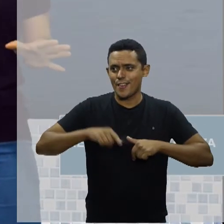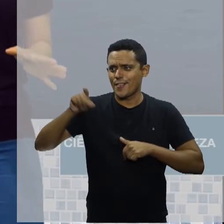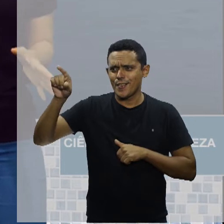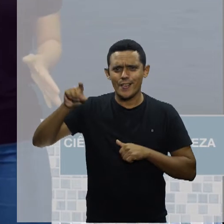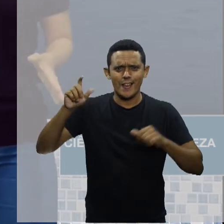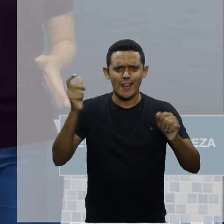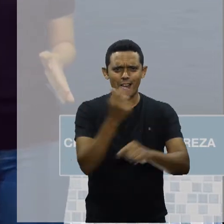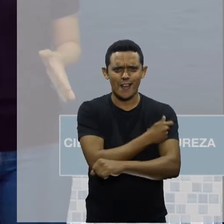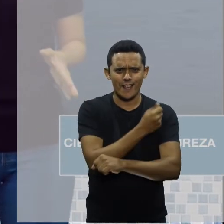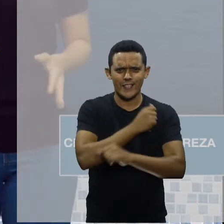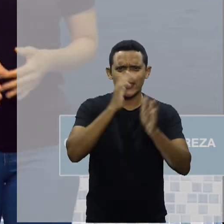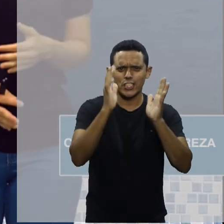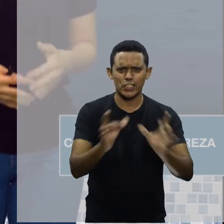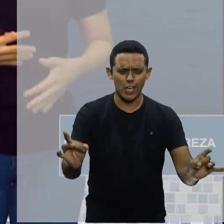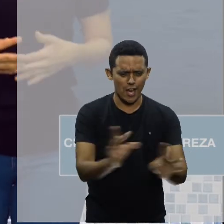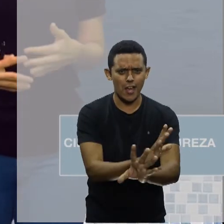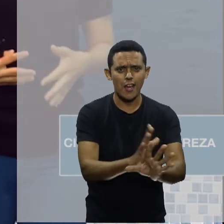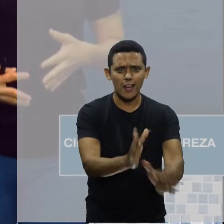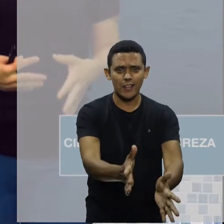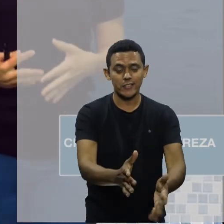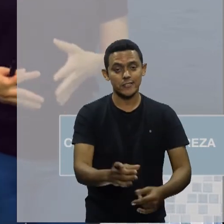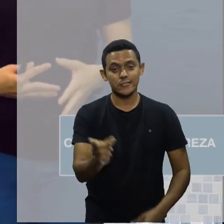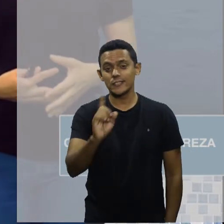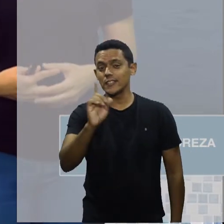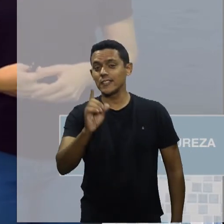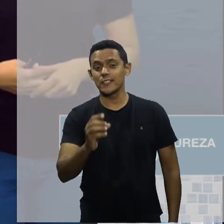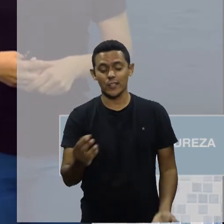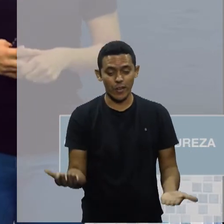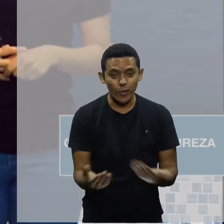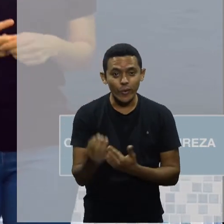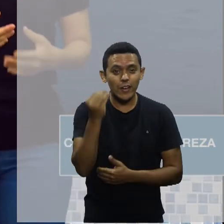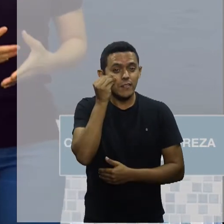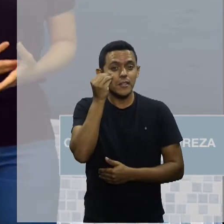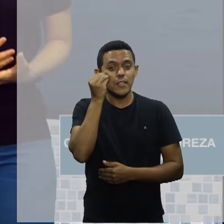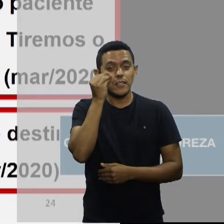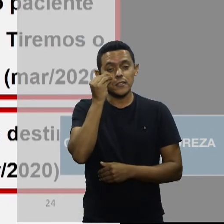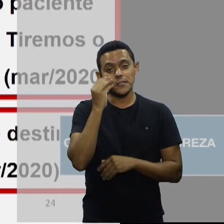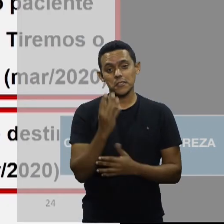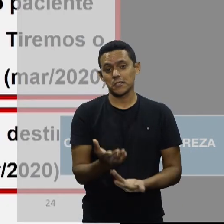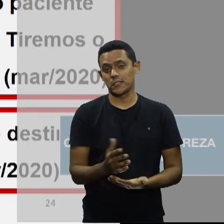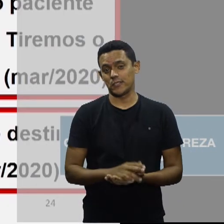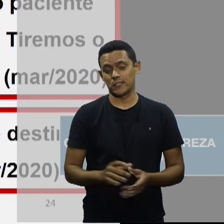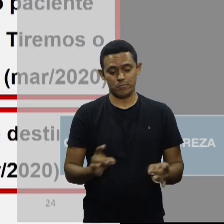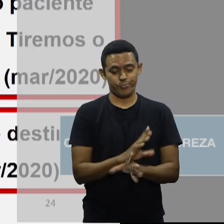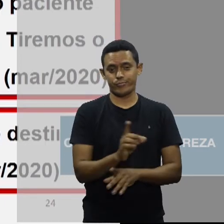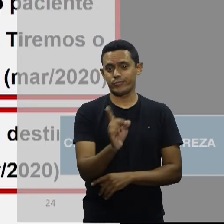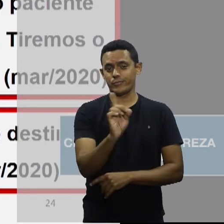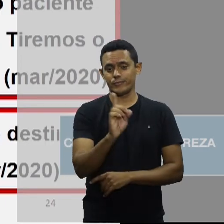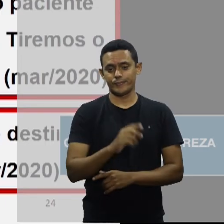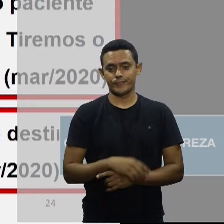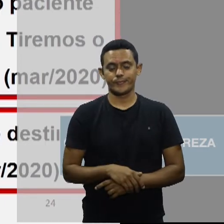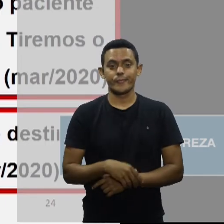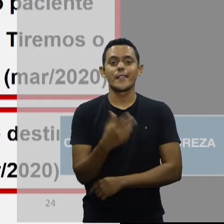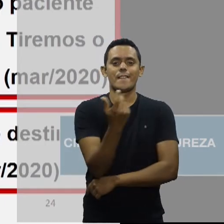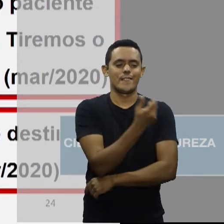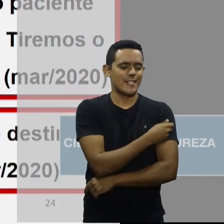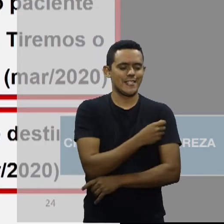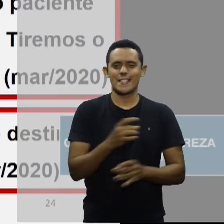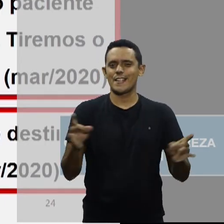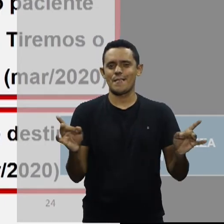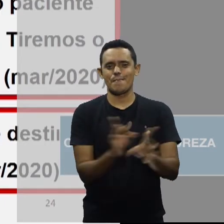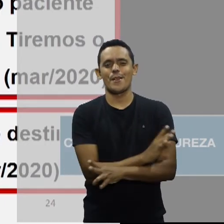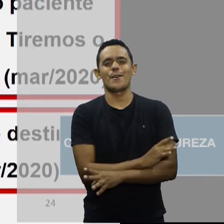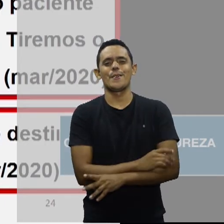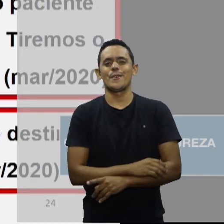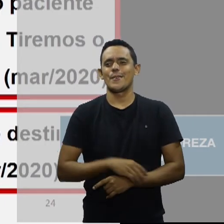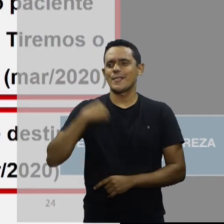tem até agora nenhuma vacina pronta elas estão todas em fase de testes a segunda vacina pronta capaz de curar o paciente dentro